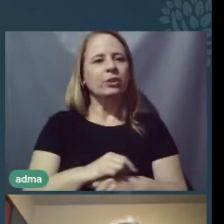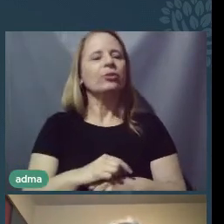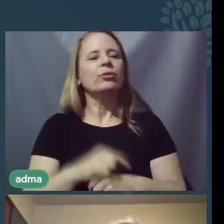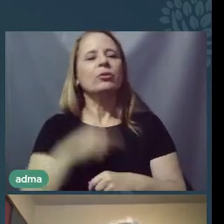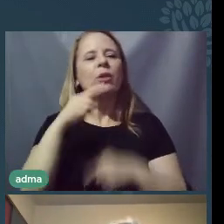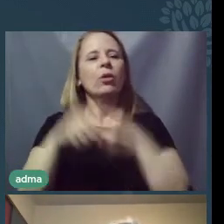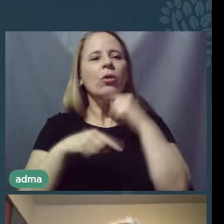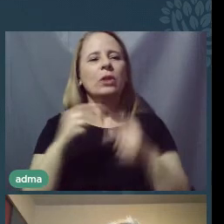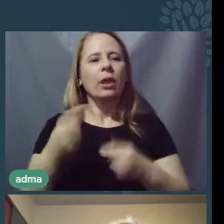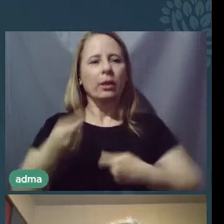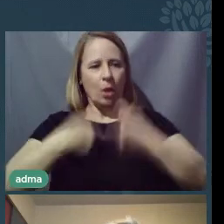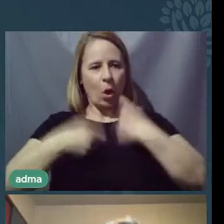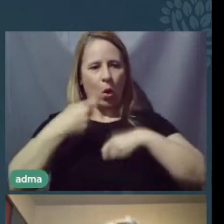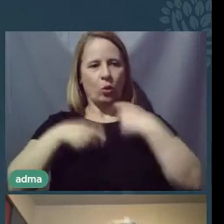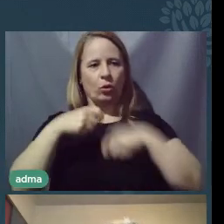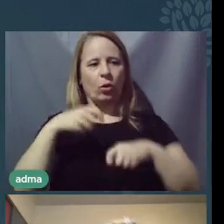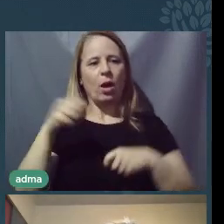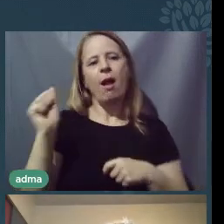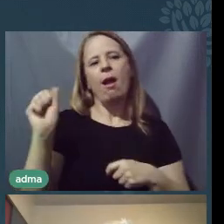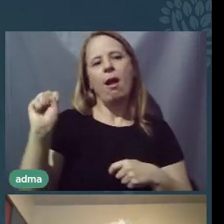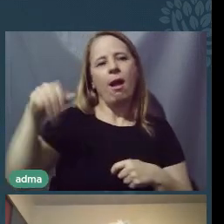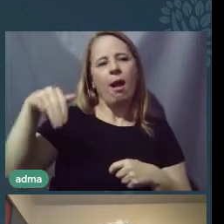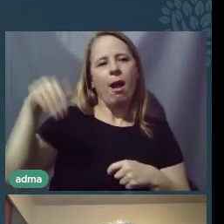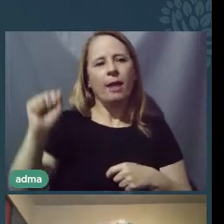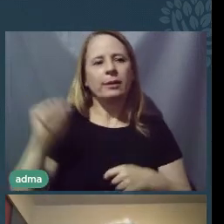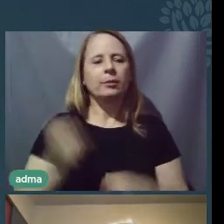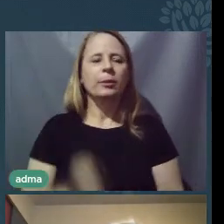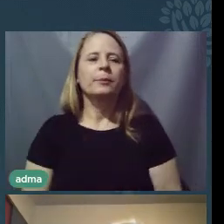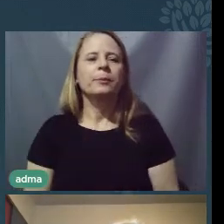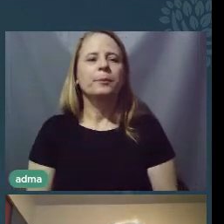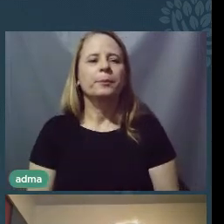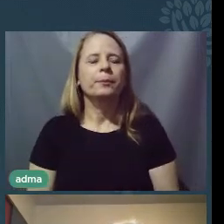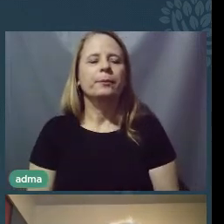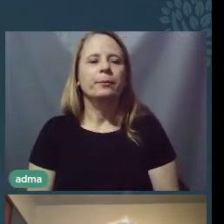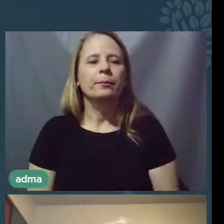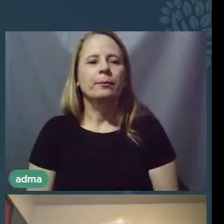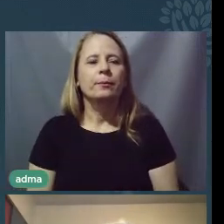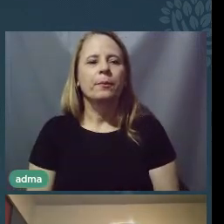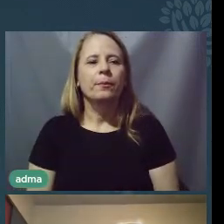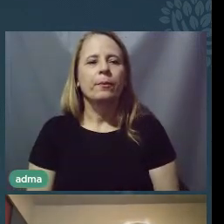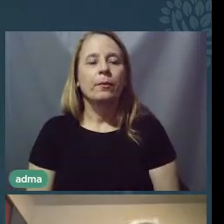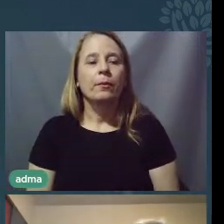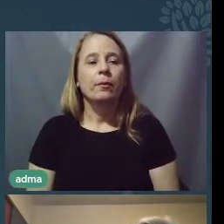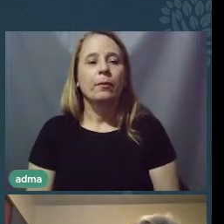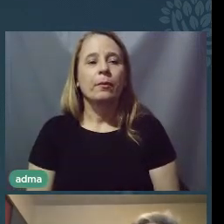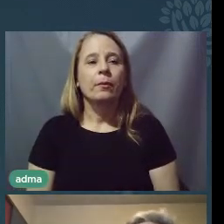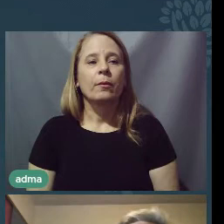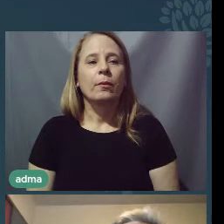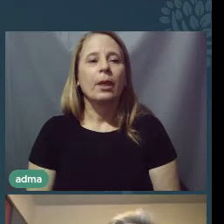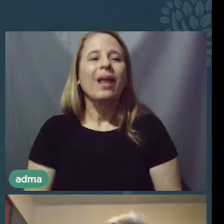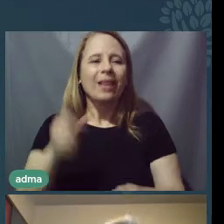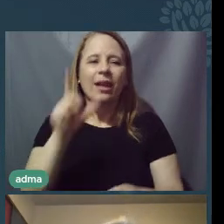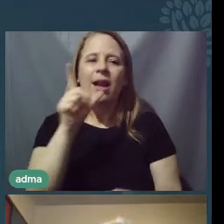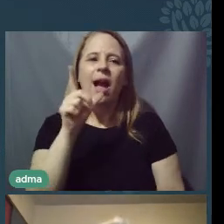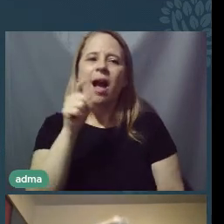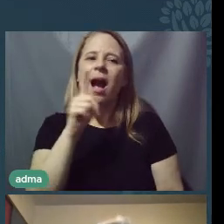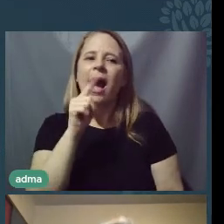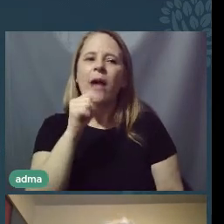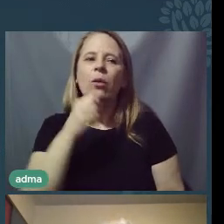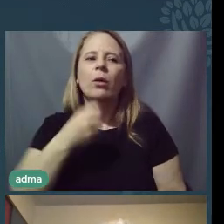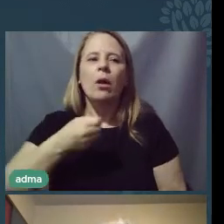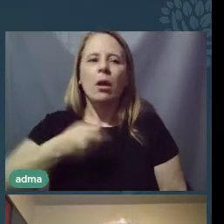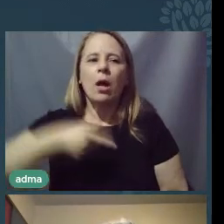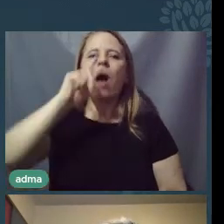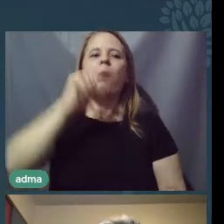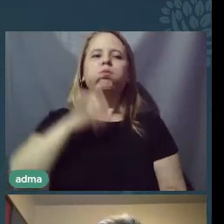são passos necessários para a correta técnica inalatória. Tem que enxaguar a boca, tem